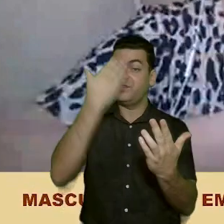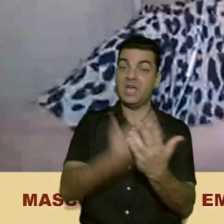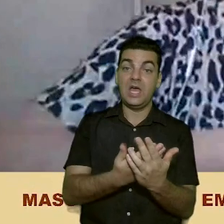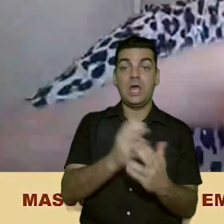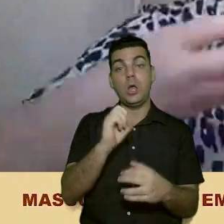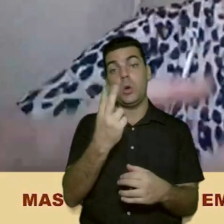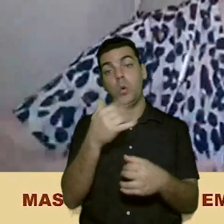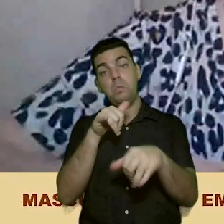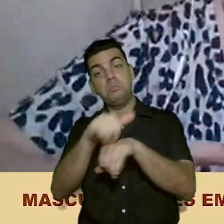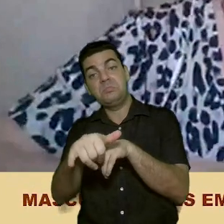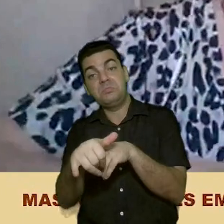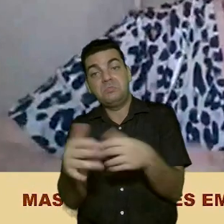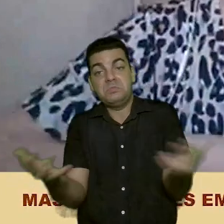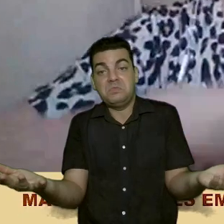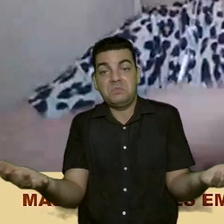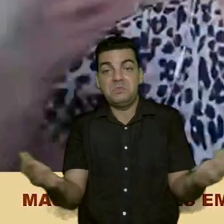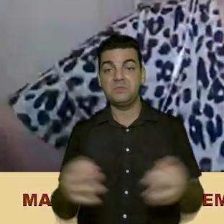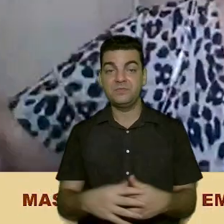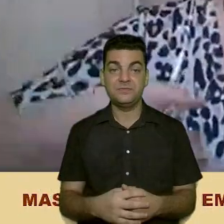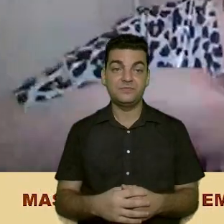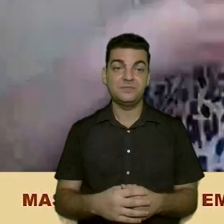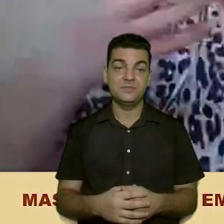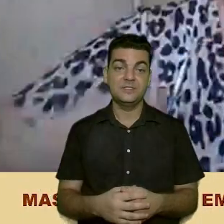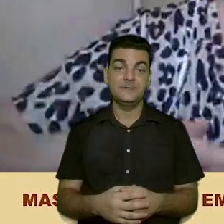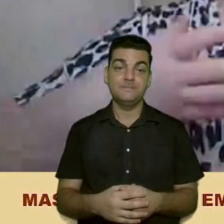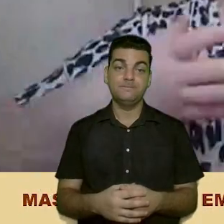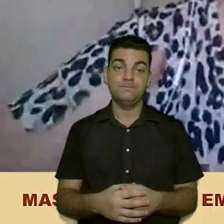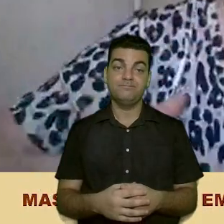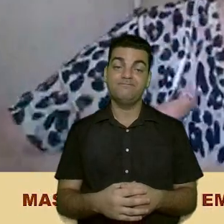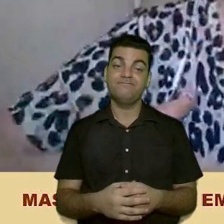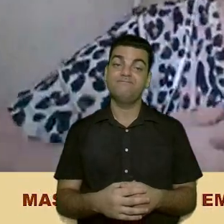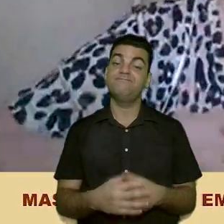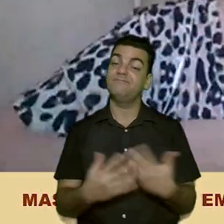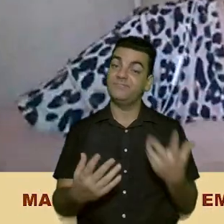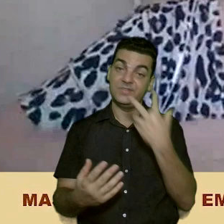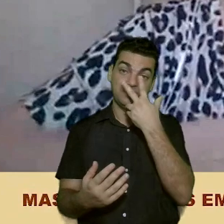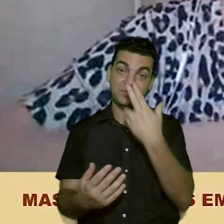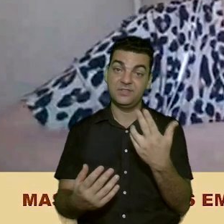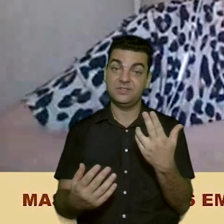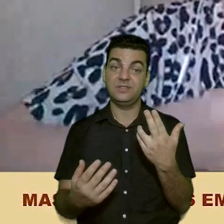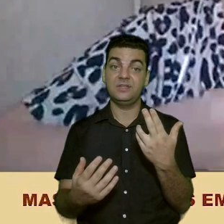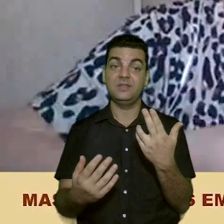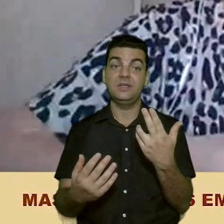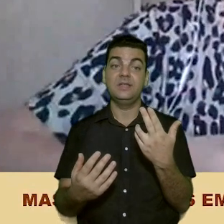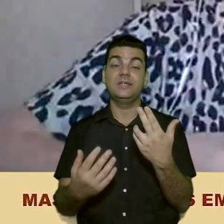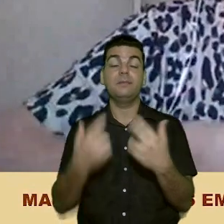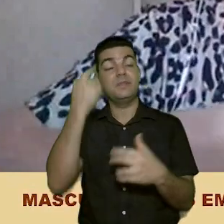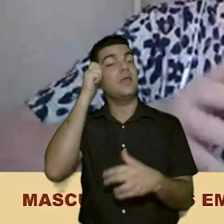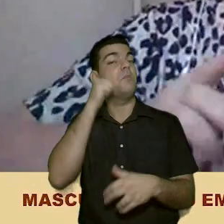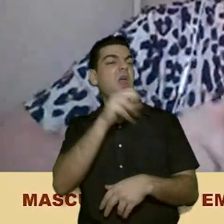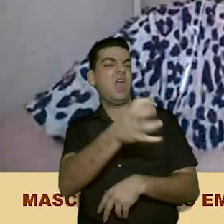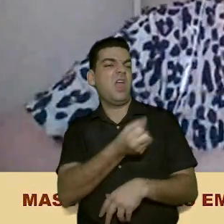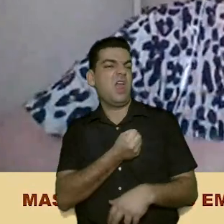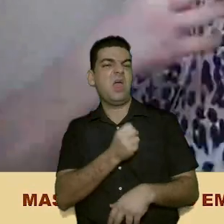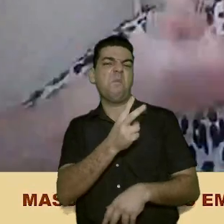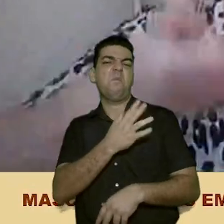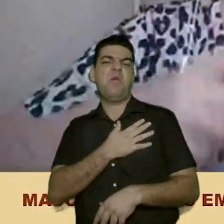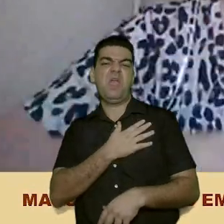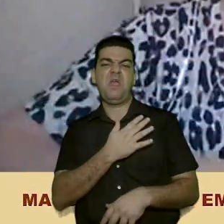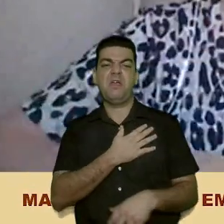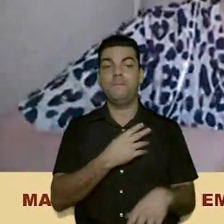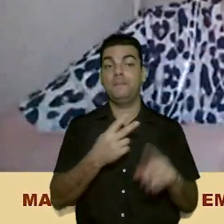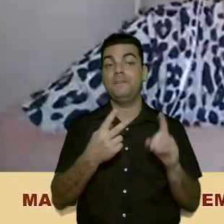lidando com pessoas, nós vamos ser alegrados e frustrados constantemente. Então, sem dúvida alguma, a gente vê então